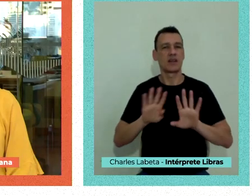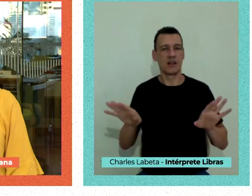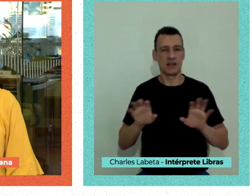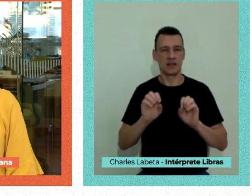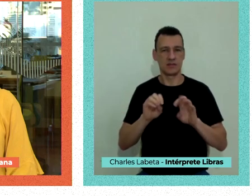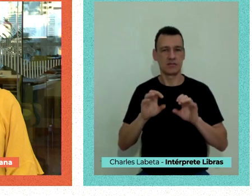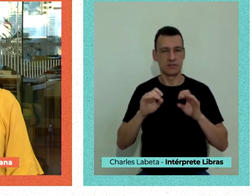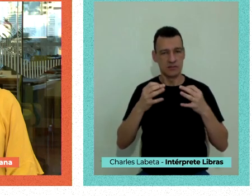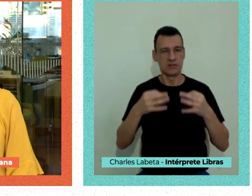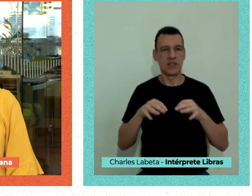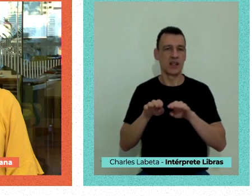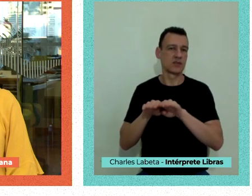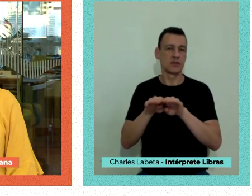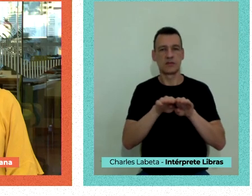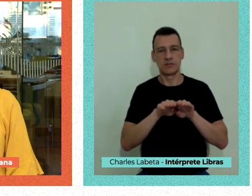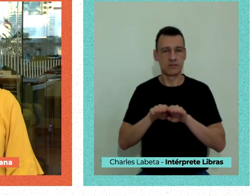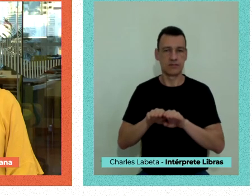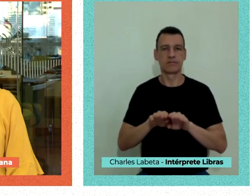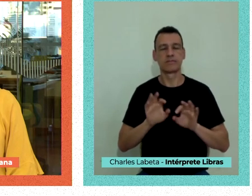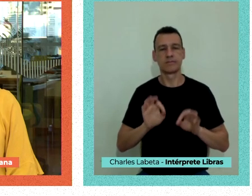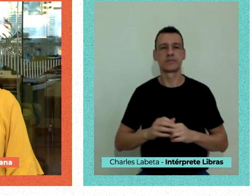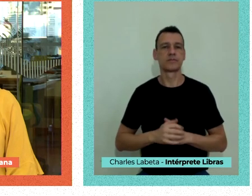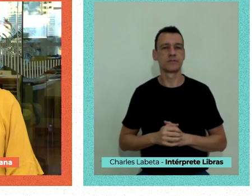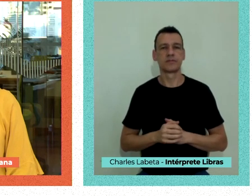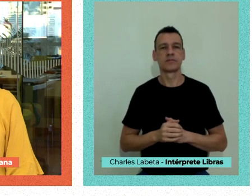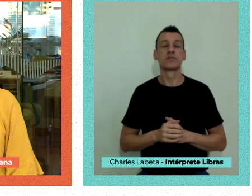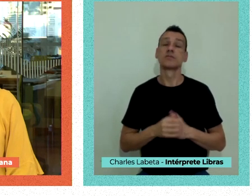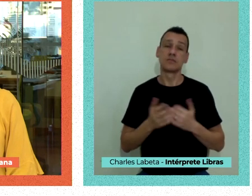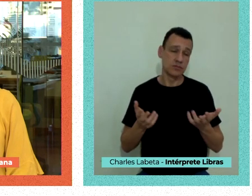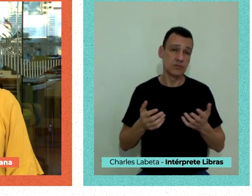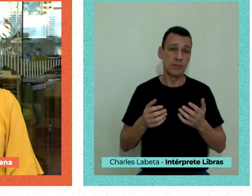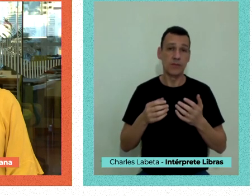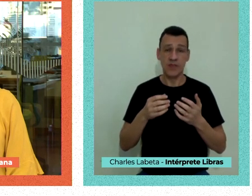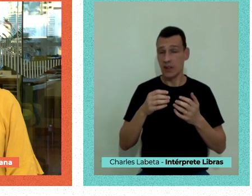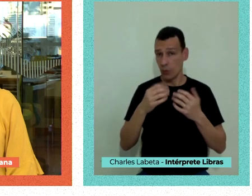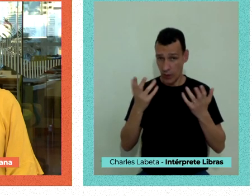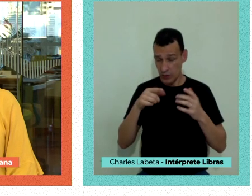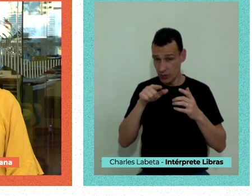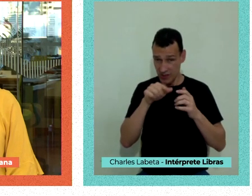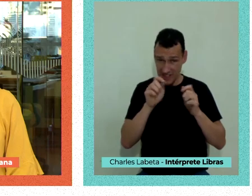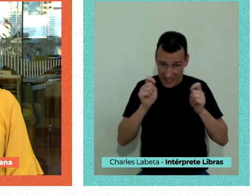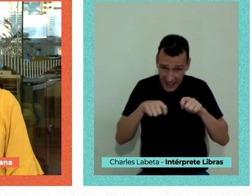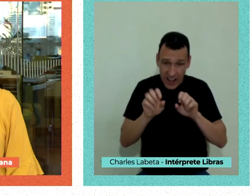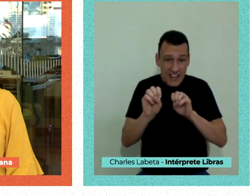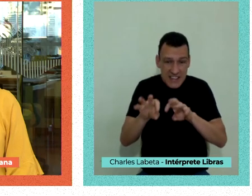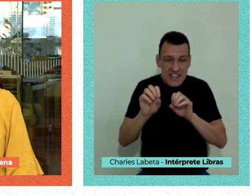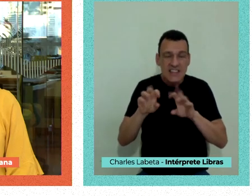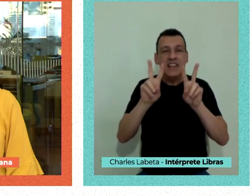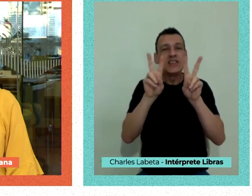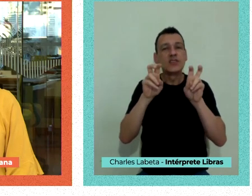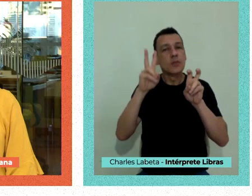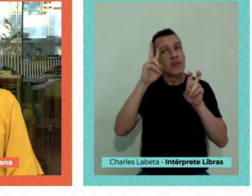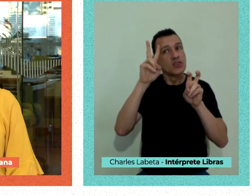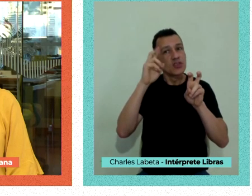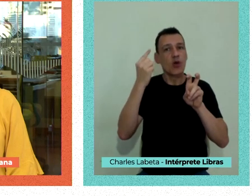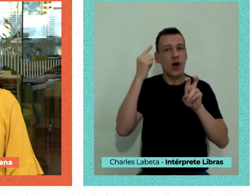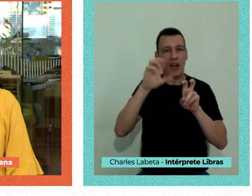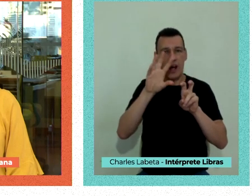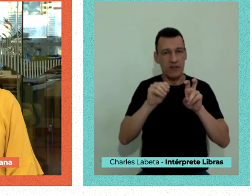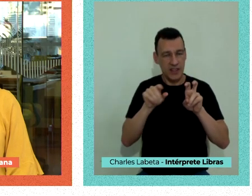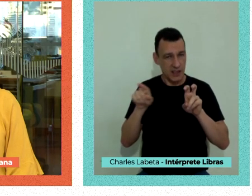tem como obrigatoriedade estudo da cultura e história africana, ela parte de um princípio não